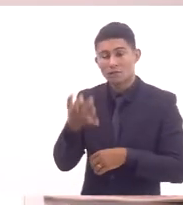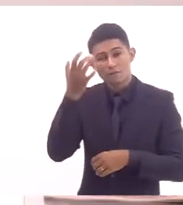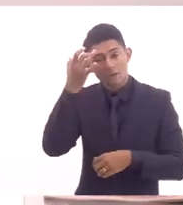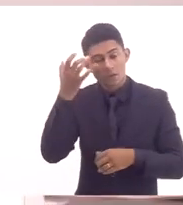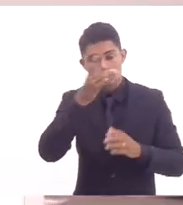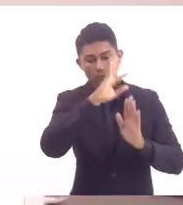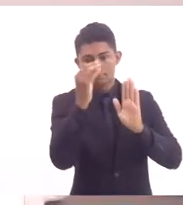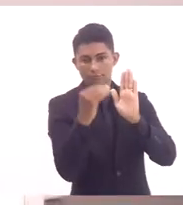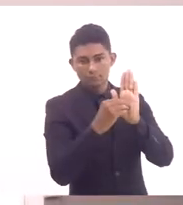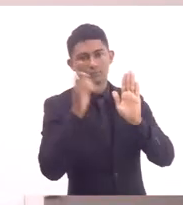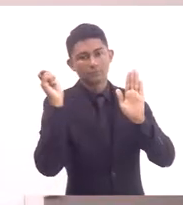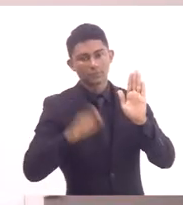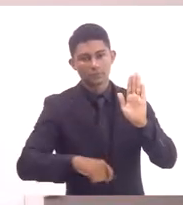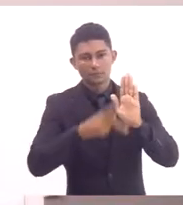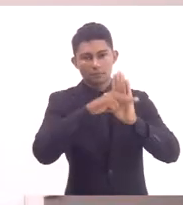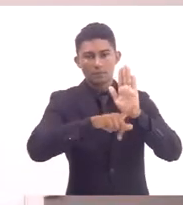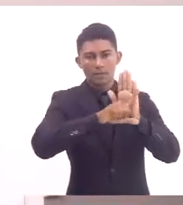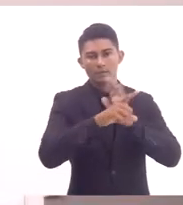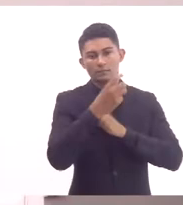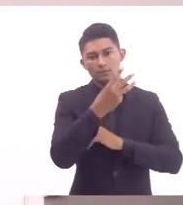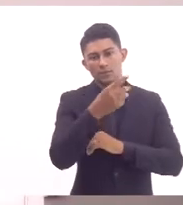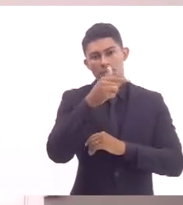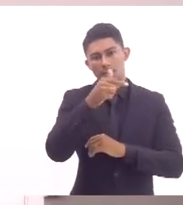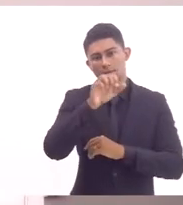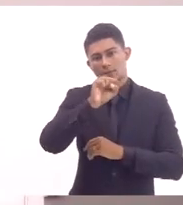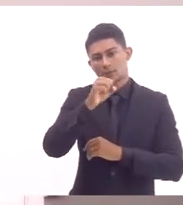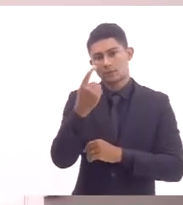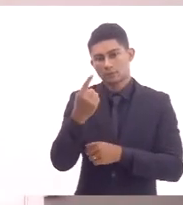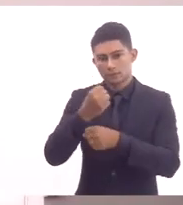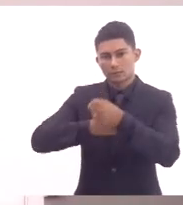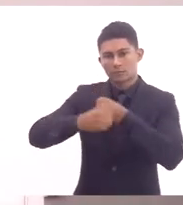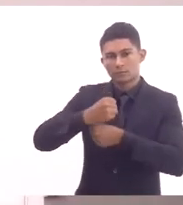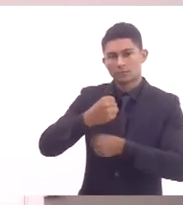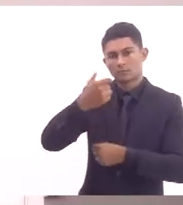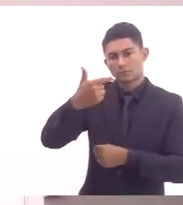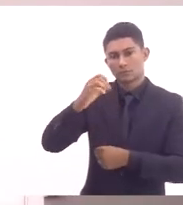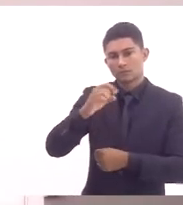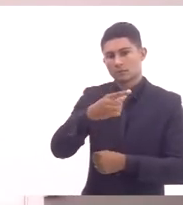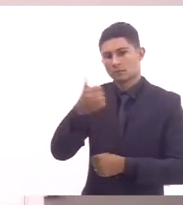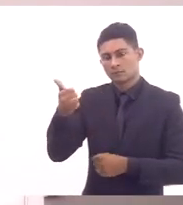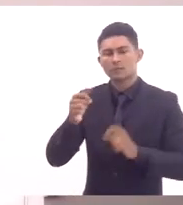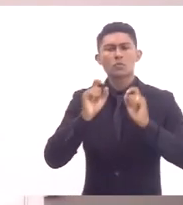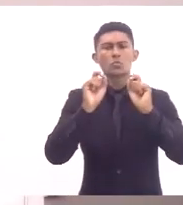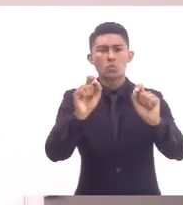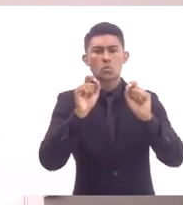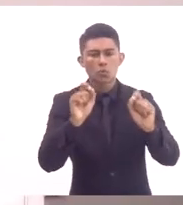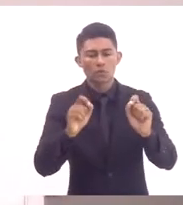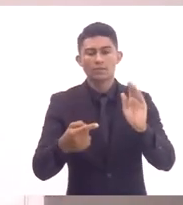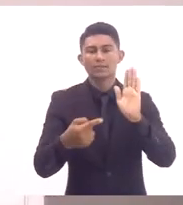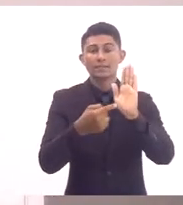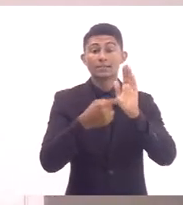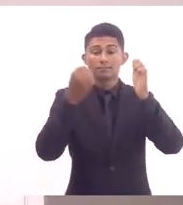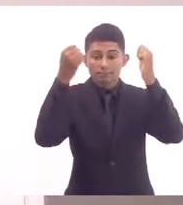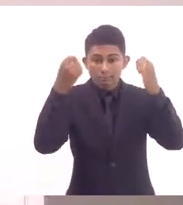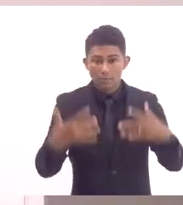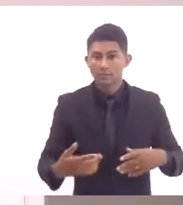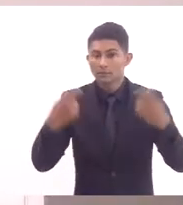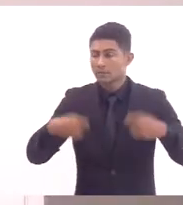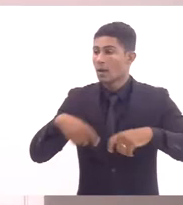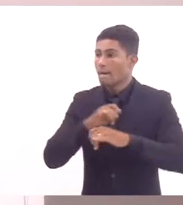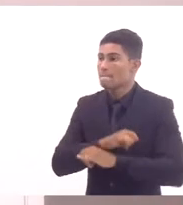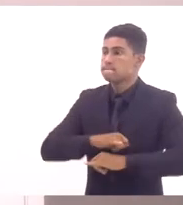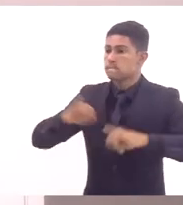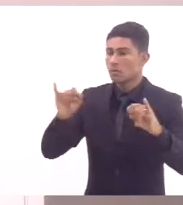PL 3781 de 21 dispõe sobre a publicação de boletim de dados sobre direitos sexuais